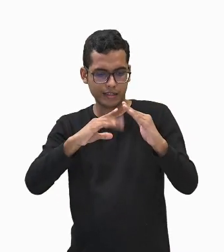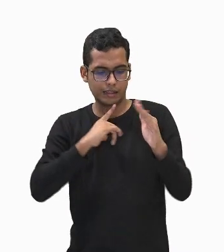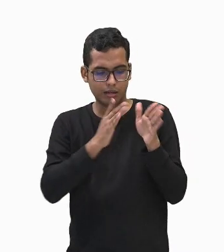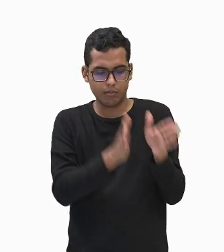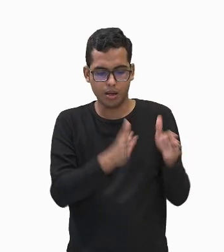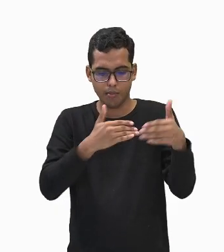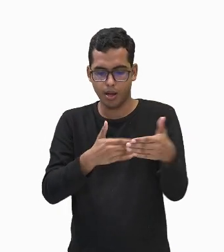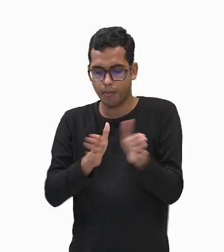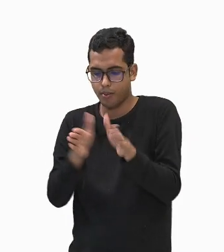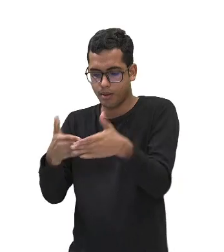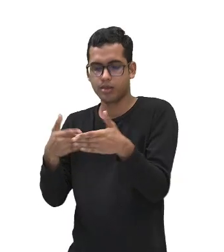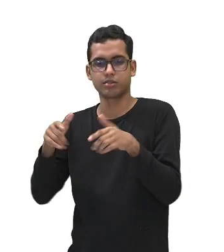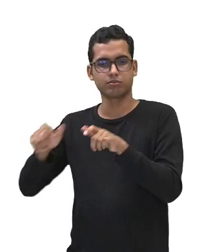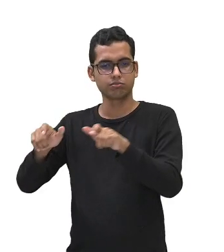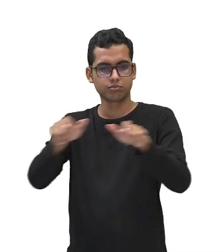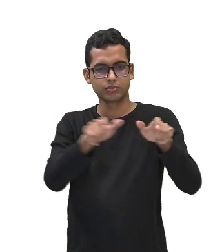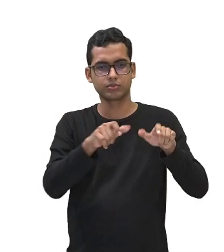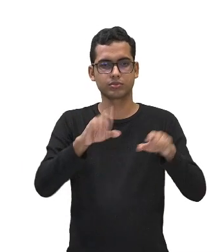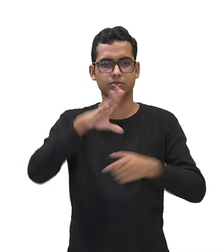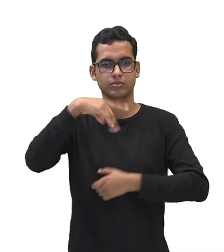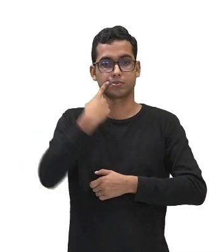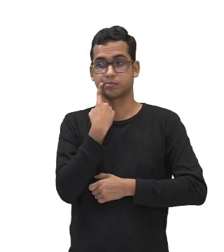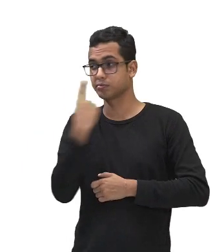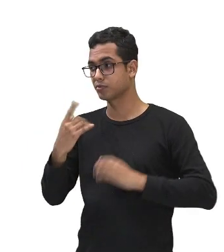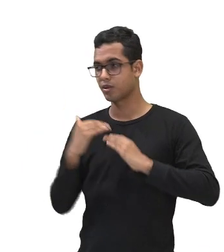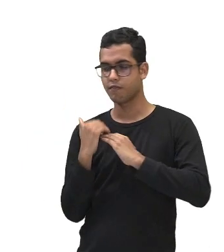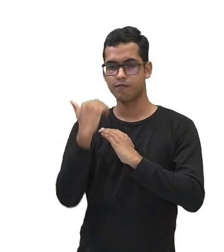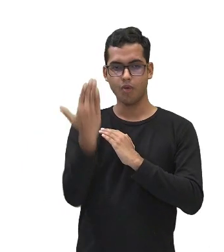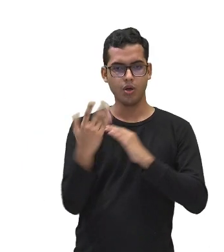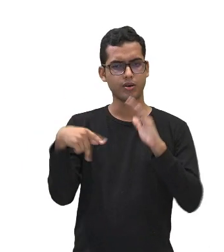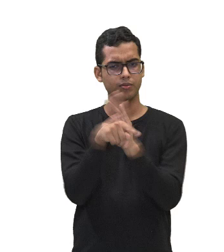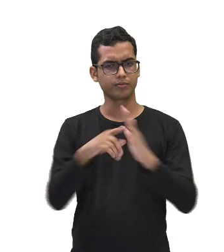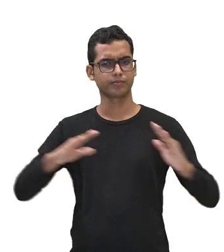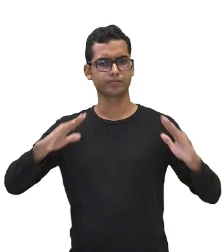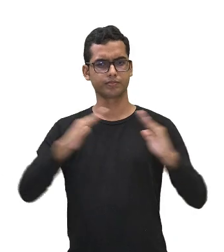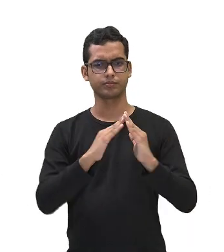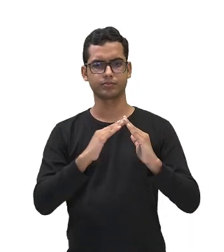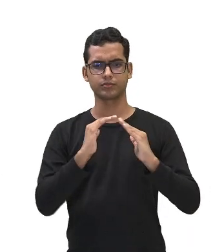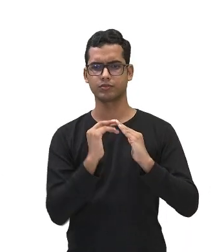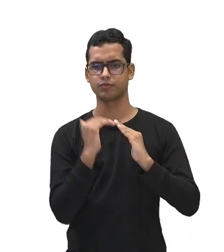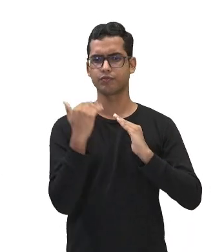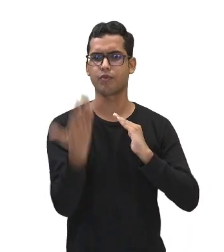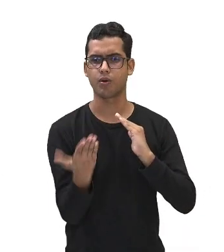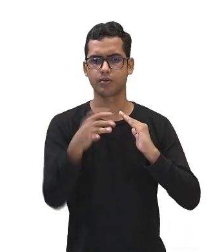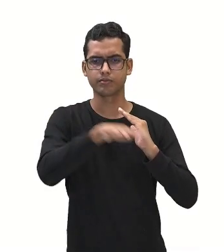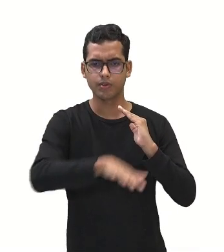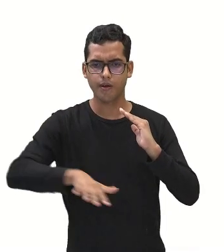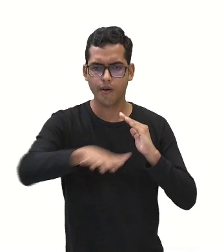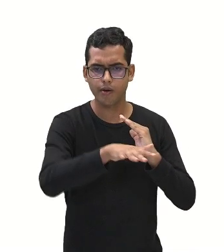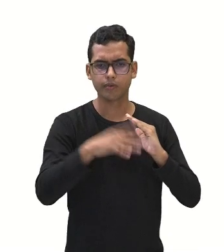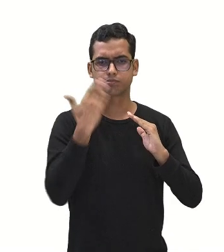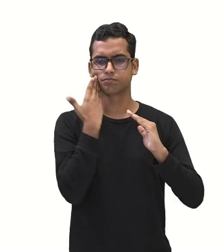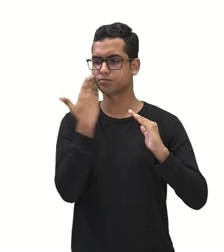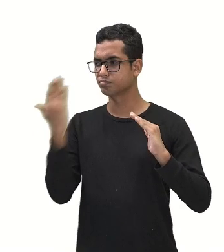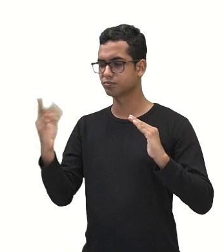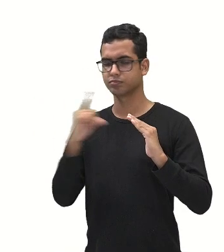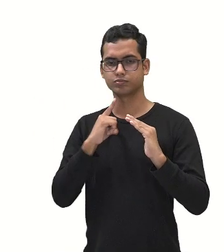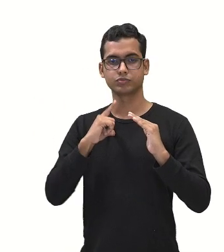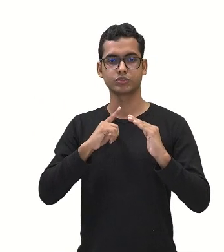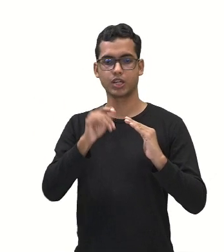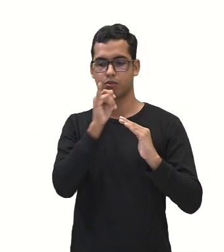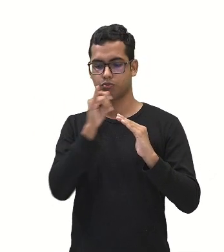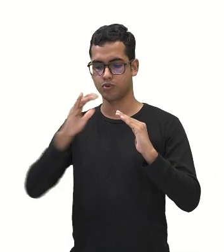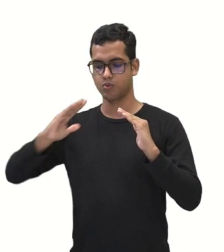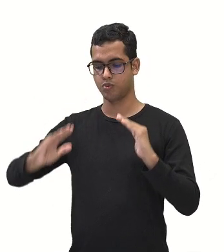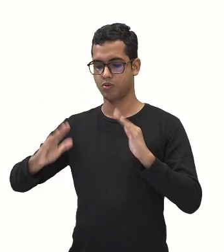parte externa de uma casa. Temos aqui el garaje, por exemplo,